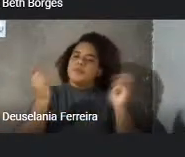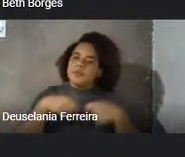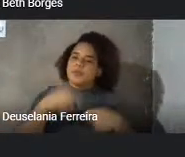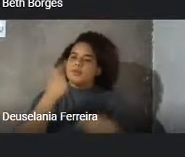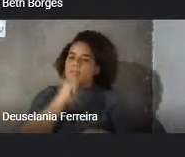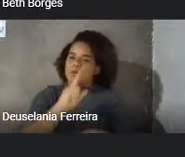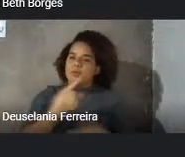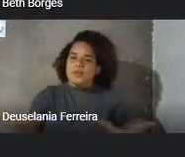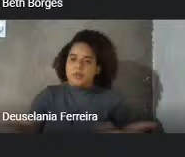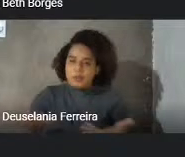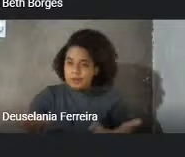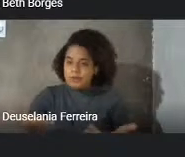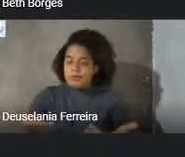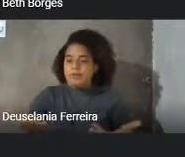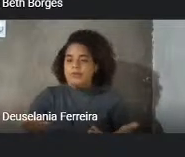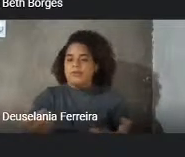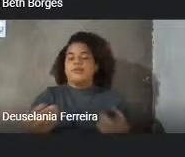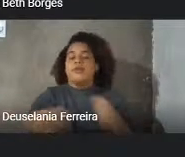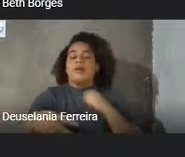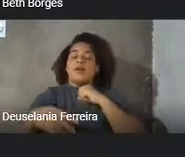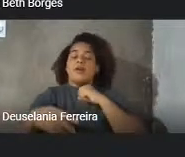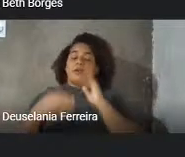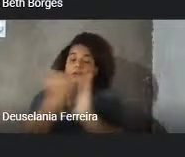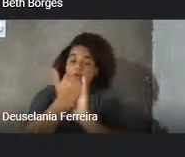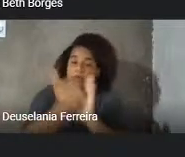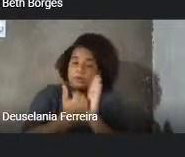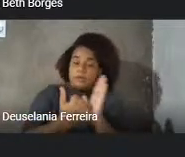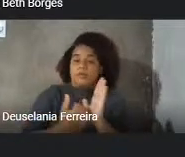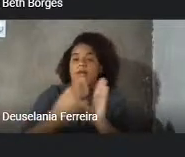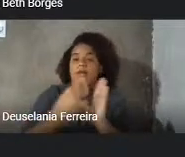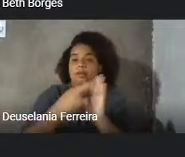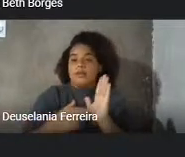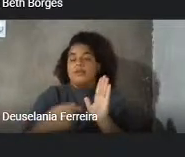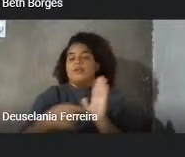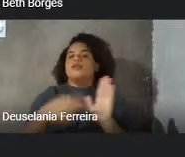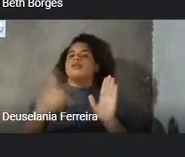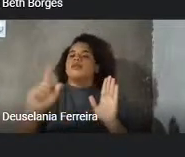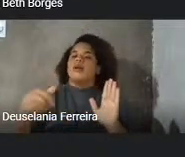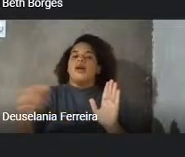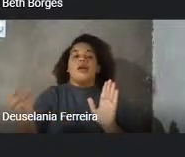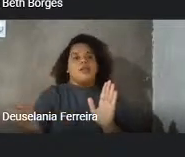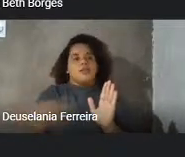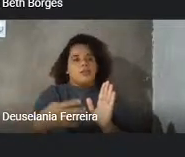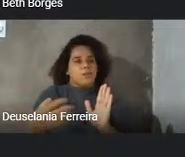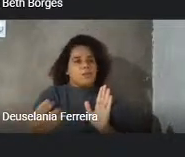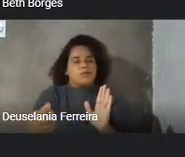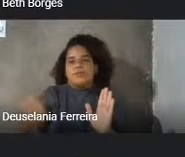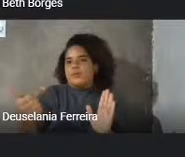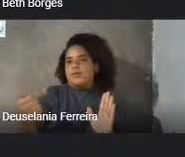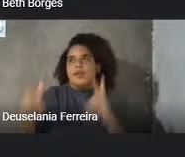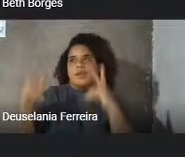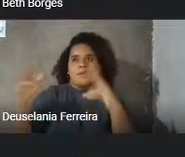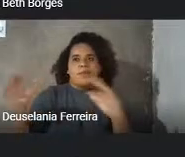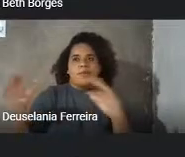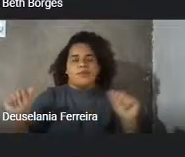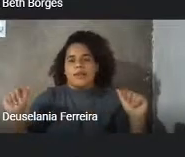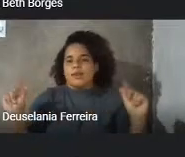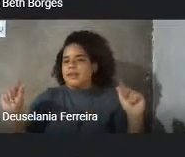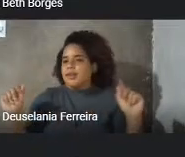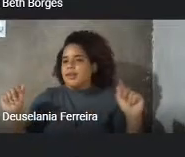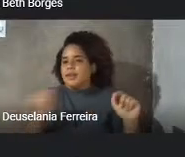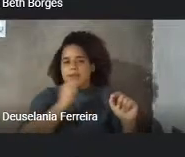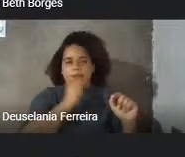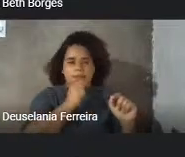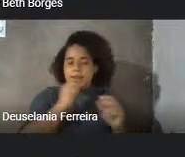tá? Esse protocolo que eu estou lançando é um protocolo inovador, não tem ninguém no Brasil ainda que fez